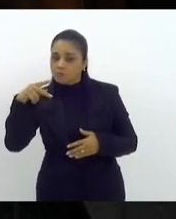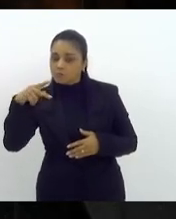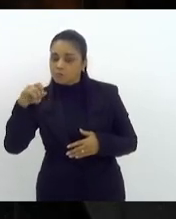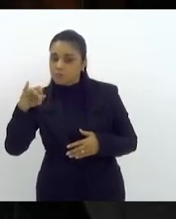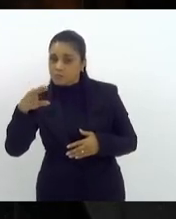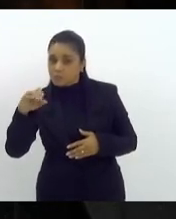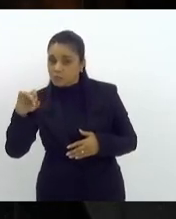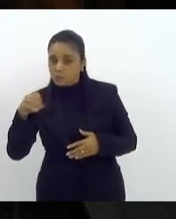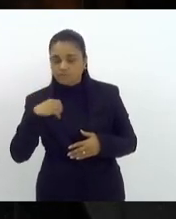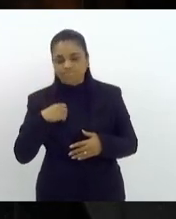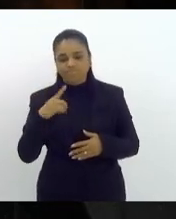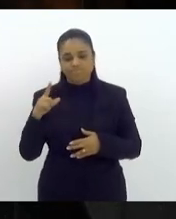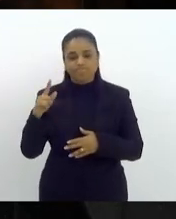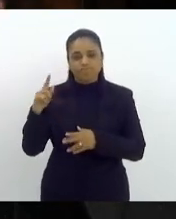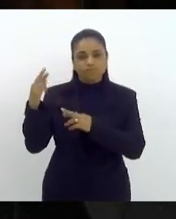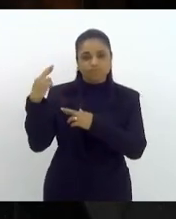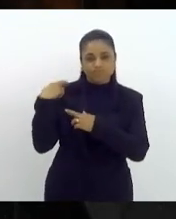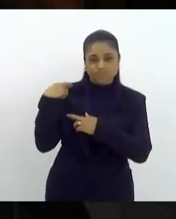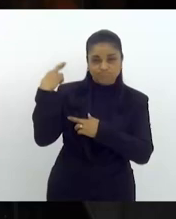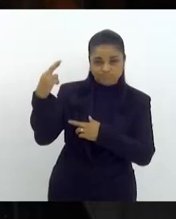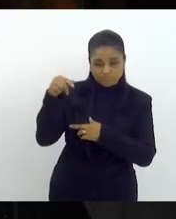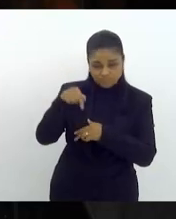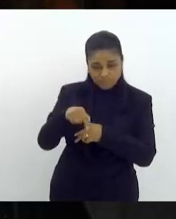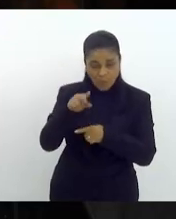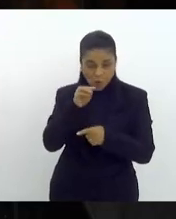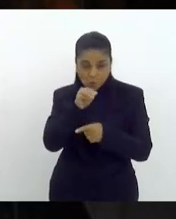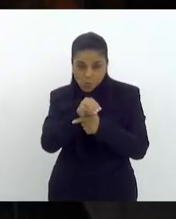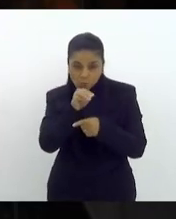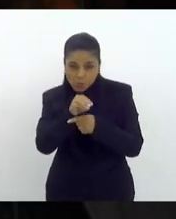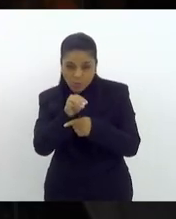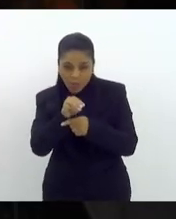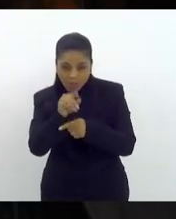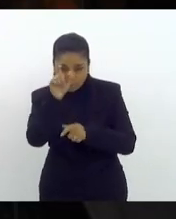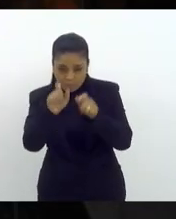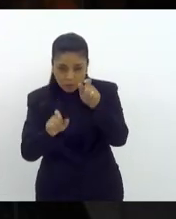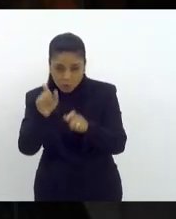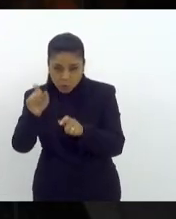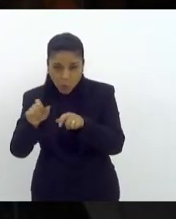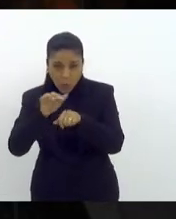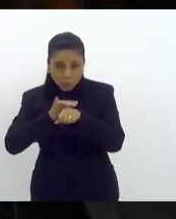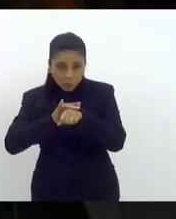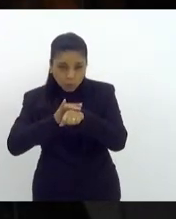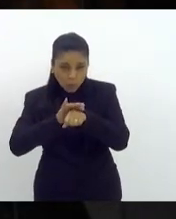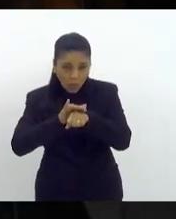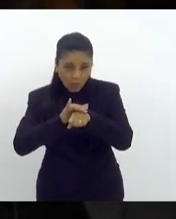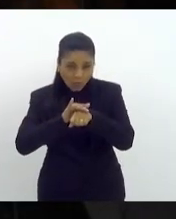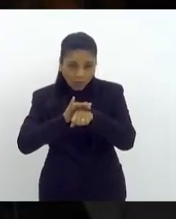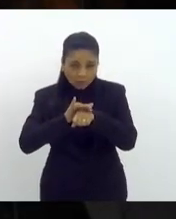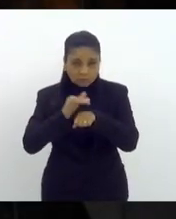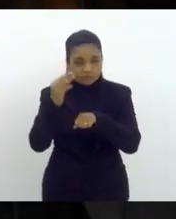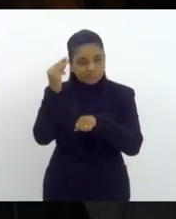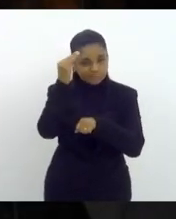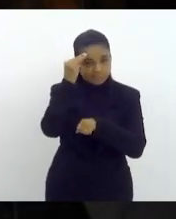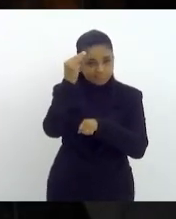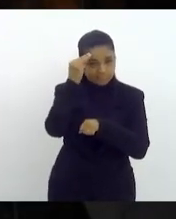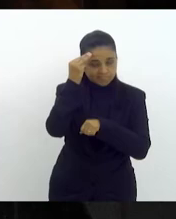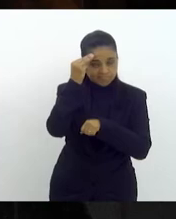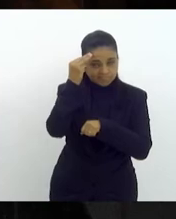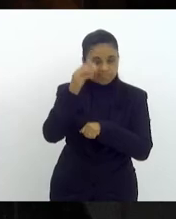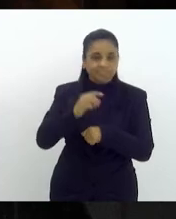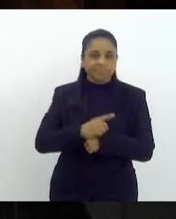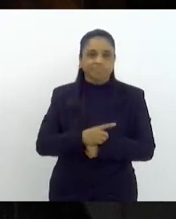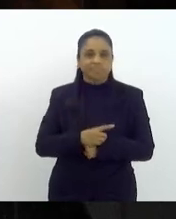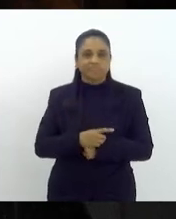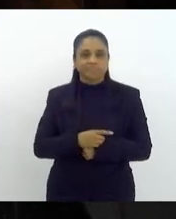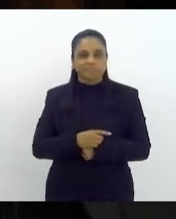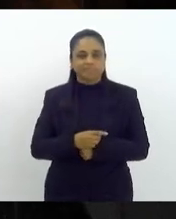o agenciador aquele que cuidava dos das pessoas com deficiência intelectual